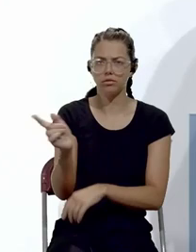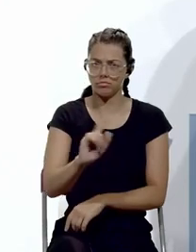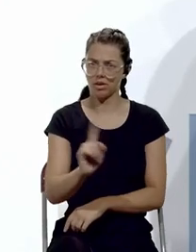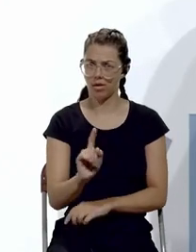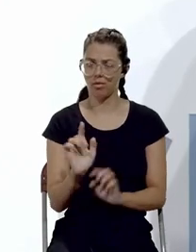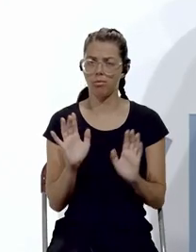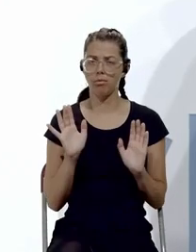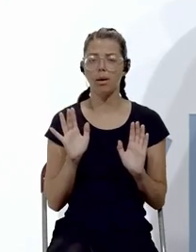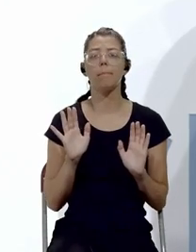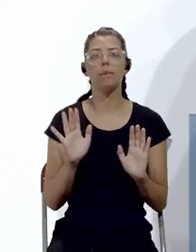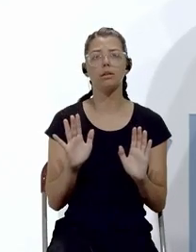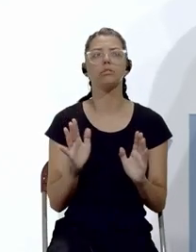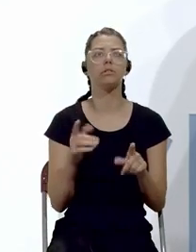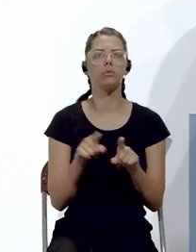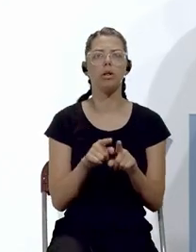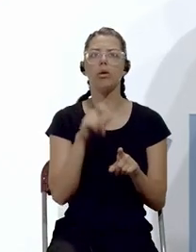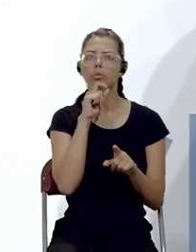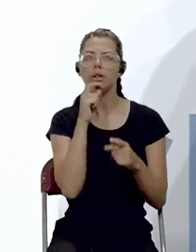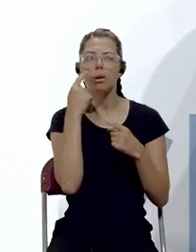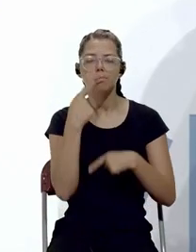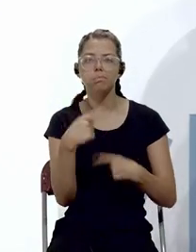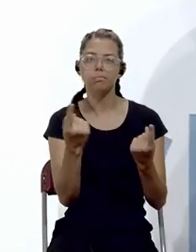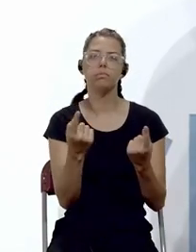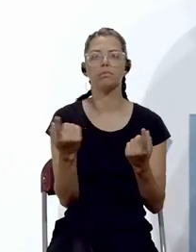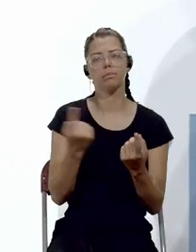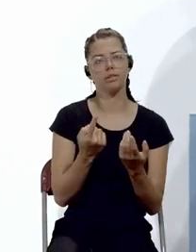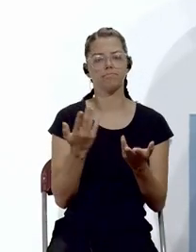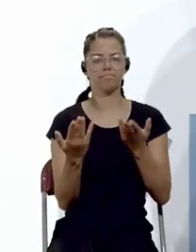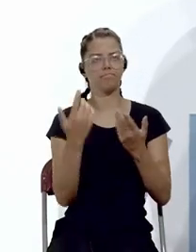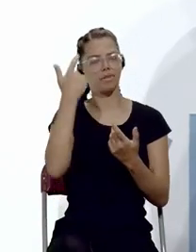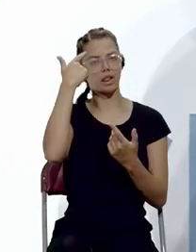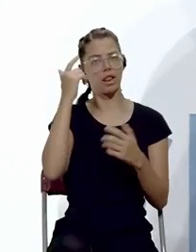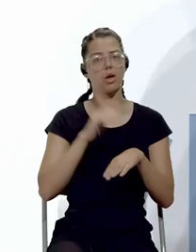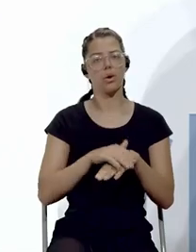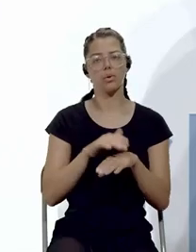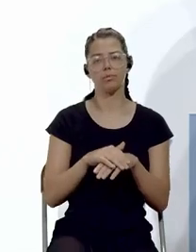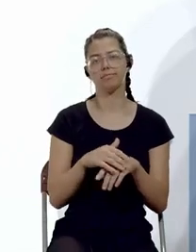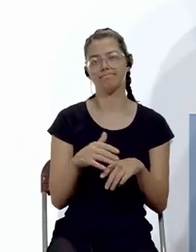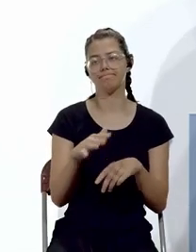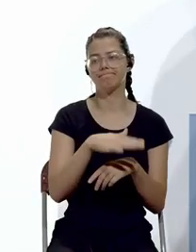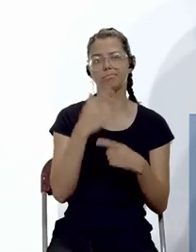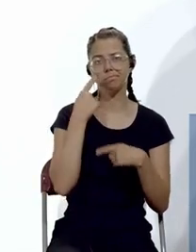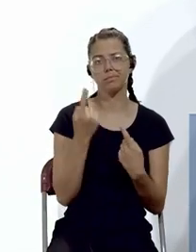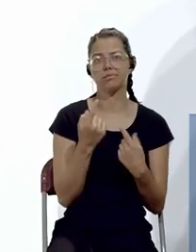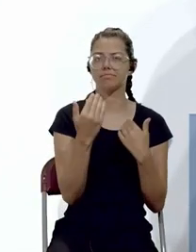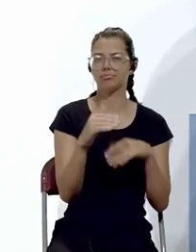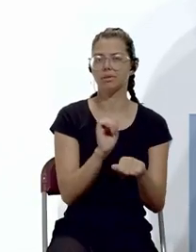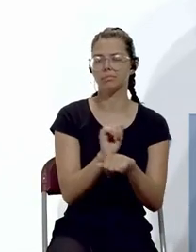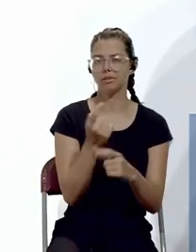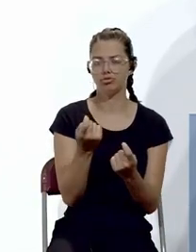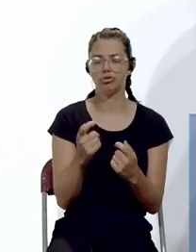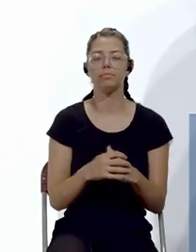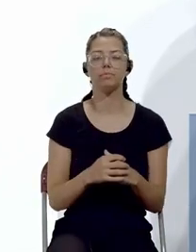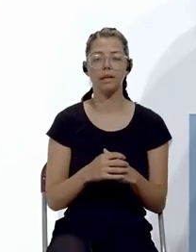Mas do ponto de vista do espaço, acho importante que se tenha isso em consideração, porque sabemos que o espaço é limitado. Os dados